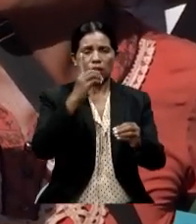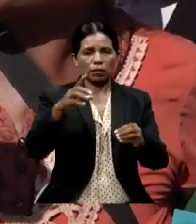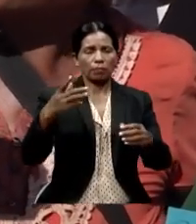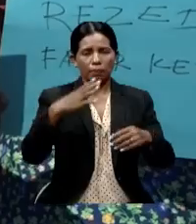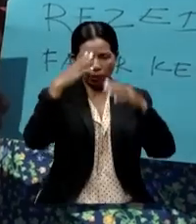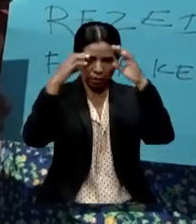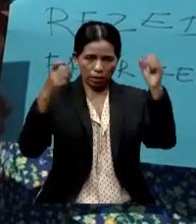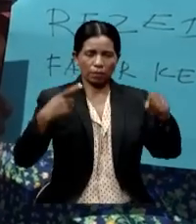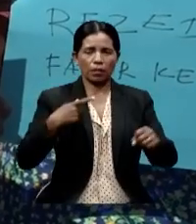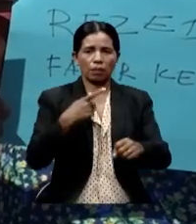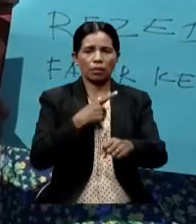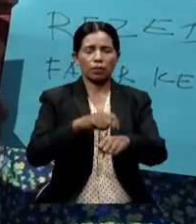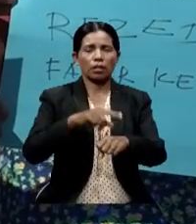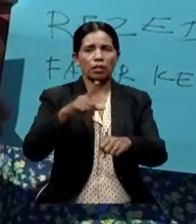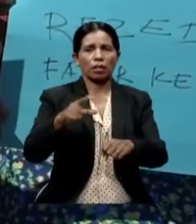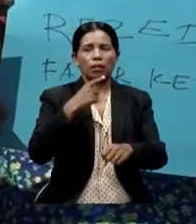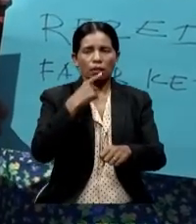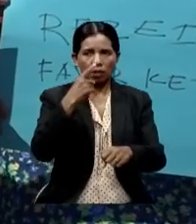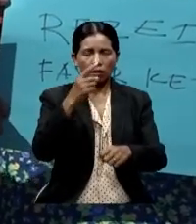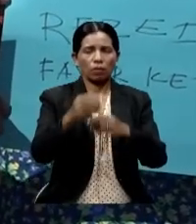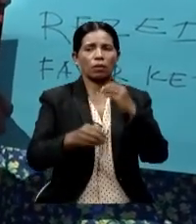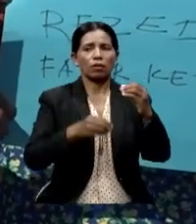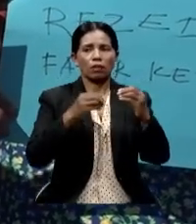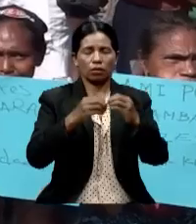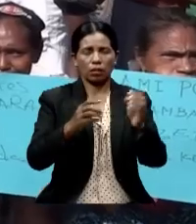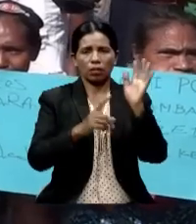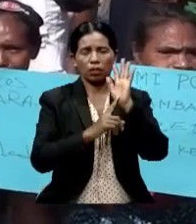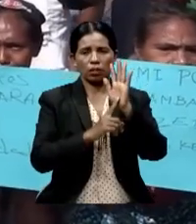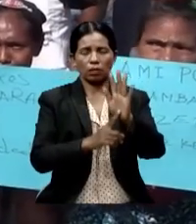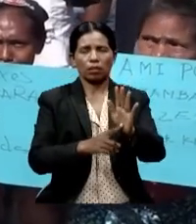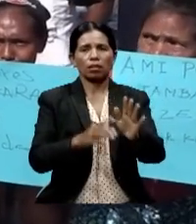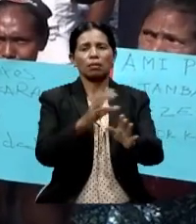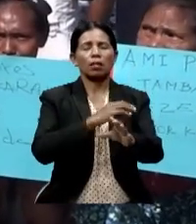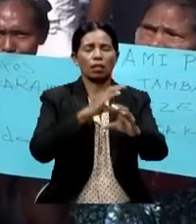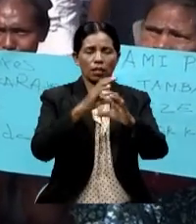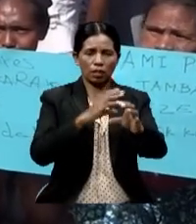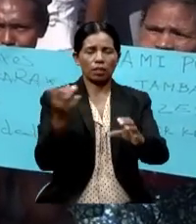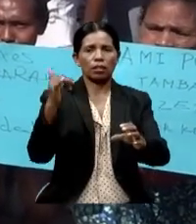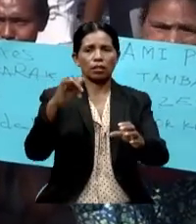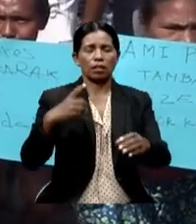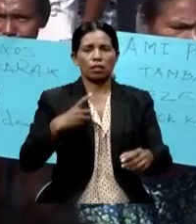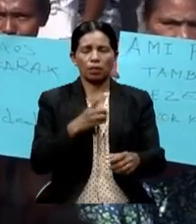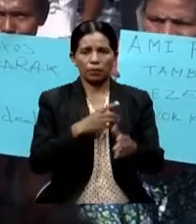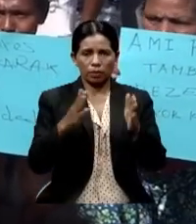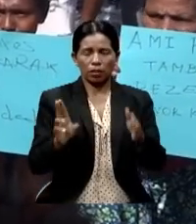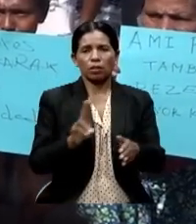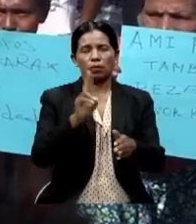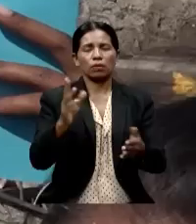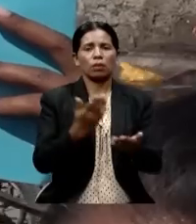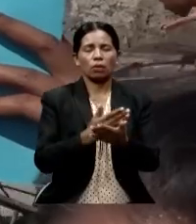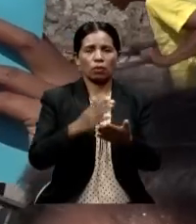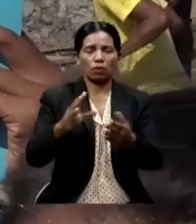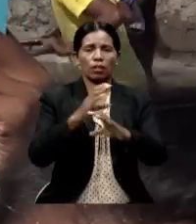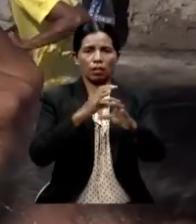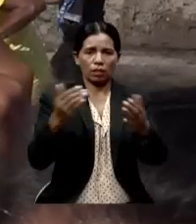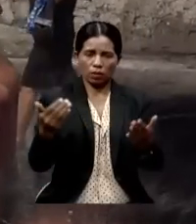parlamento nacional Aniceto Guterres Nian kona ba decisão atu halo le laun ba careta sira nebe deputado sira uza ho di sosa fale careta